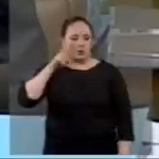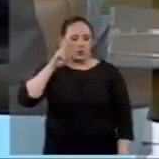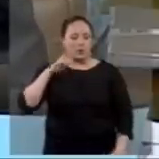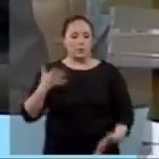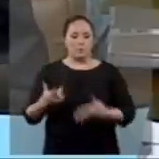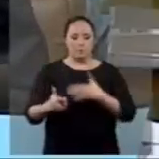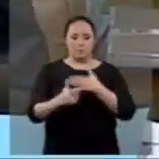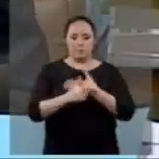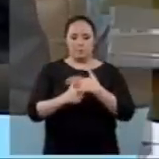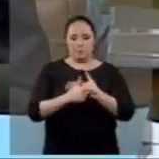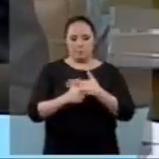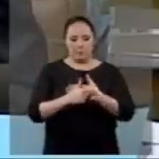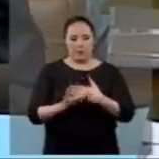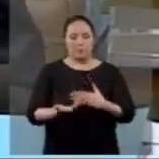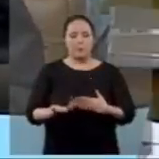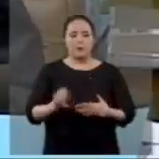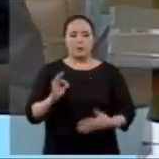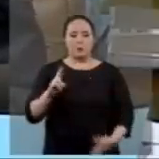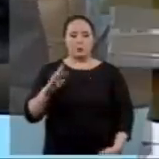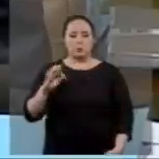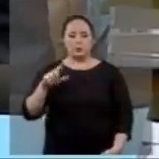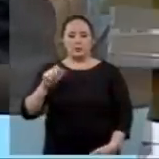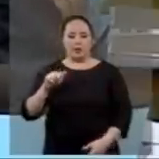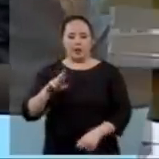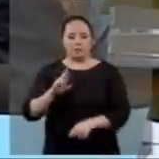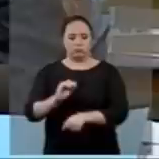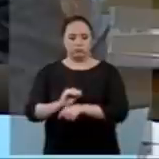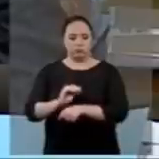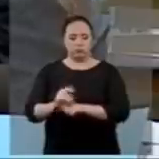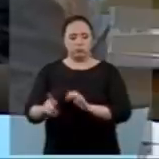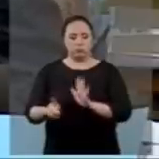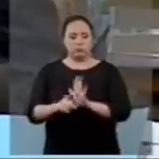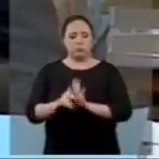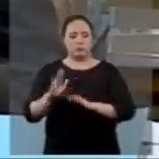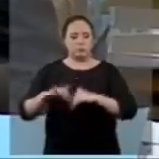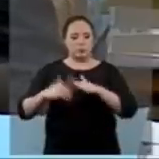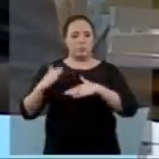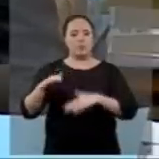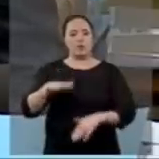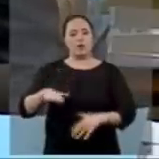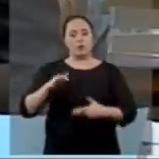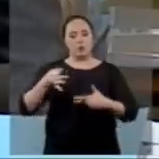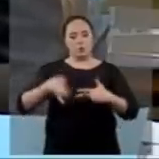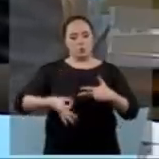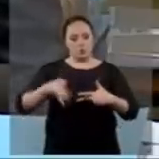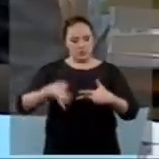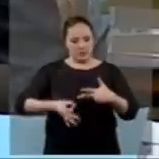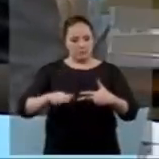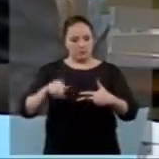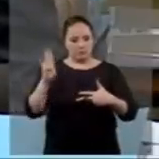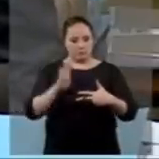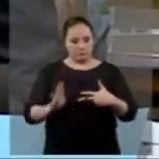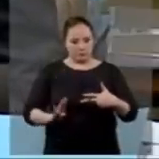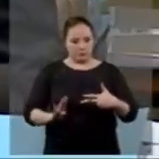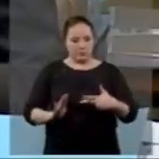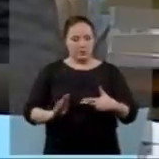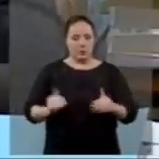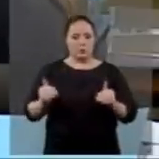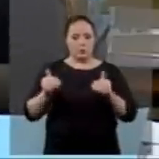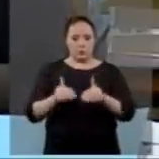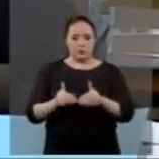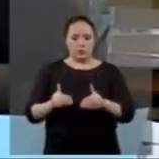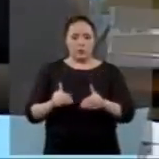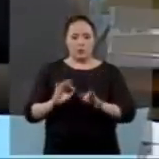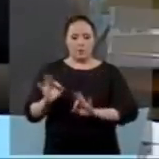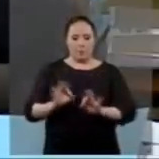função eminentemente tutelar que exerce e desempenha o Poder Judiciário, especialmente no plano